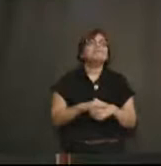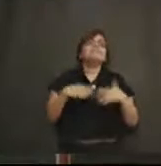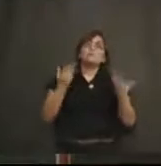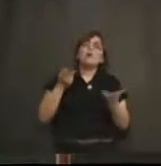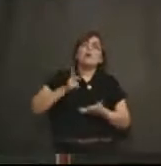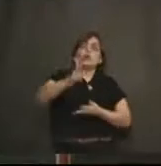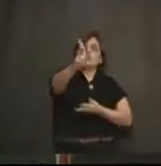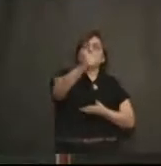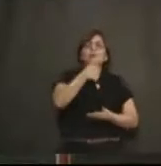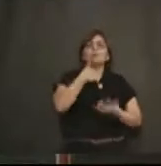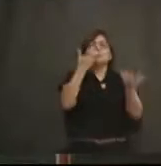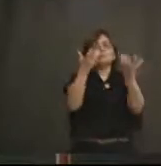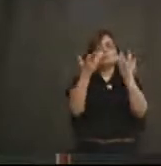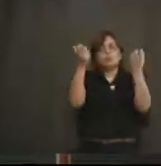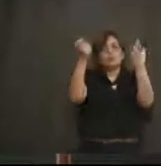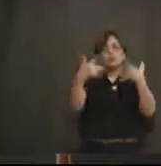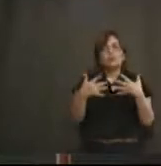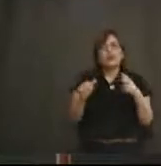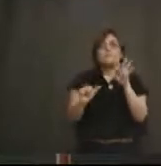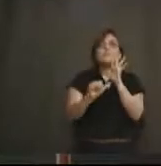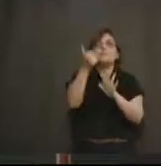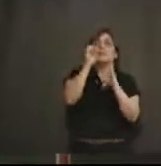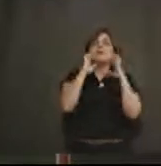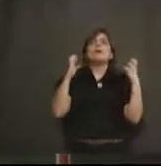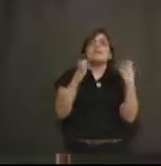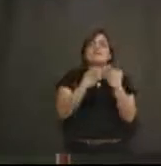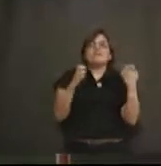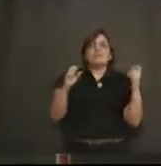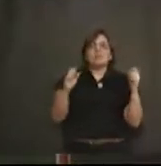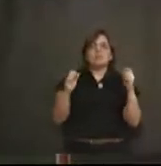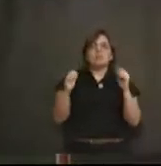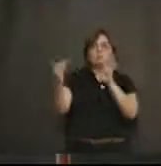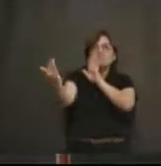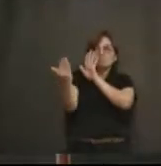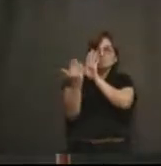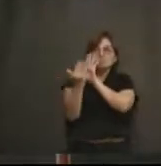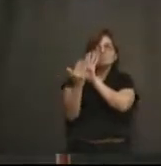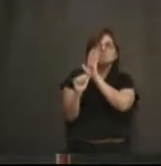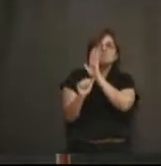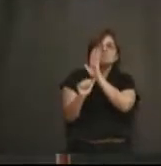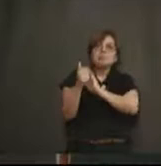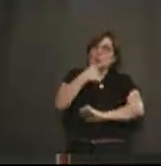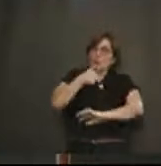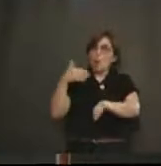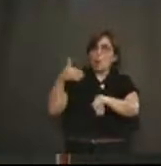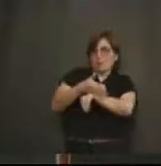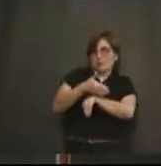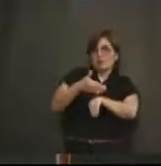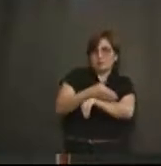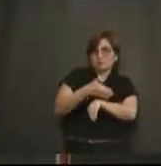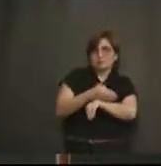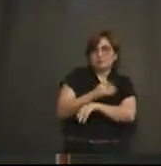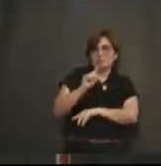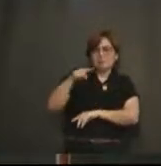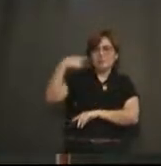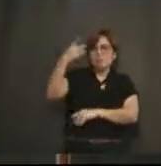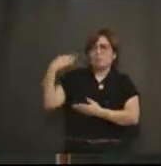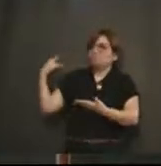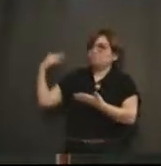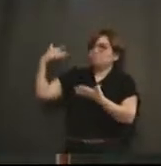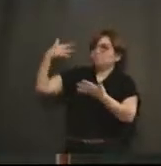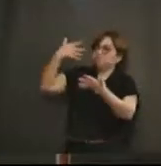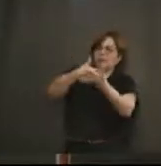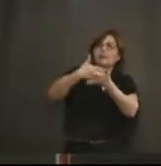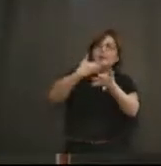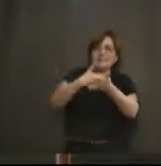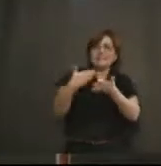que esse é o primeiro evento presencial, realmente, que eu participo depois de muito tempo, e que,